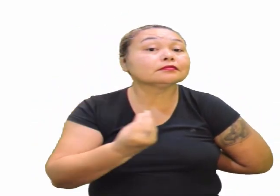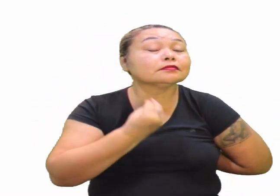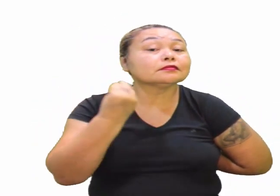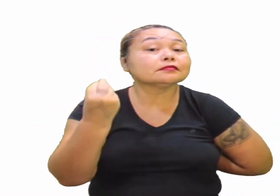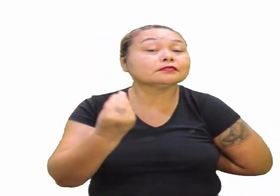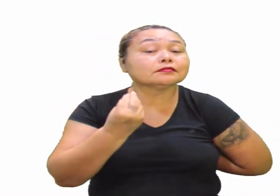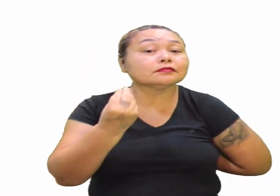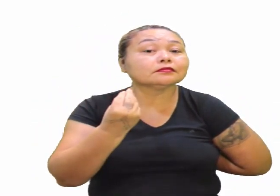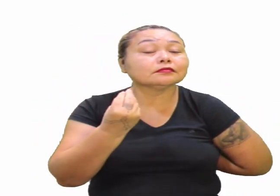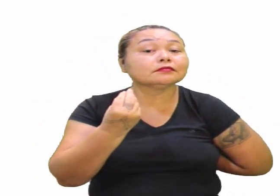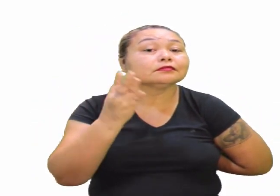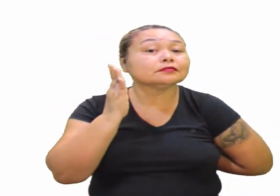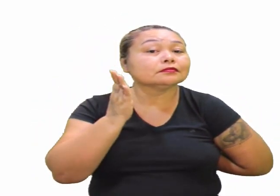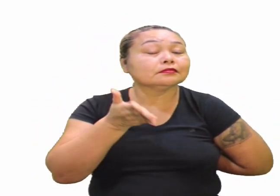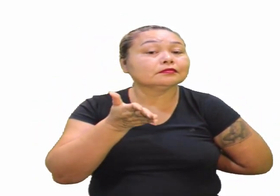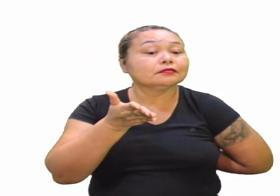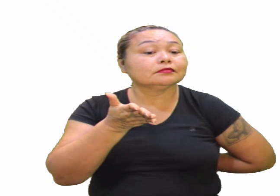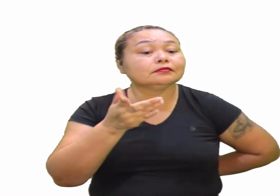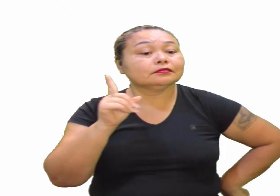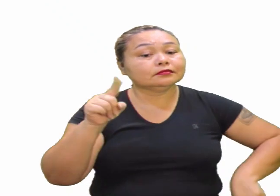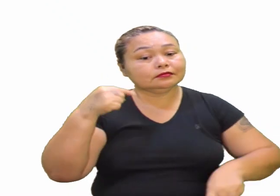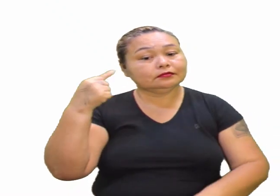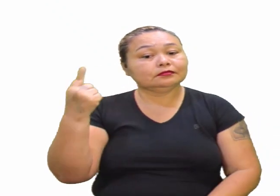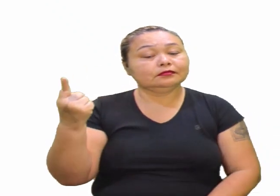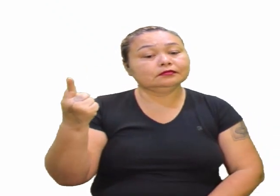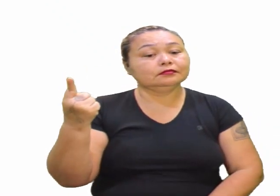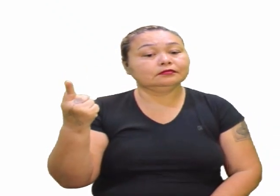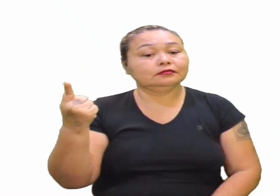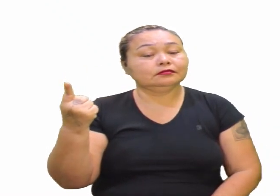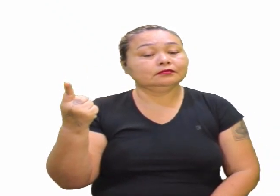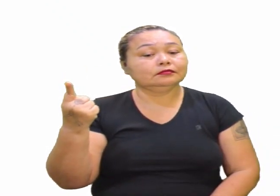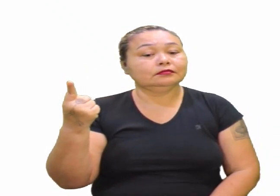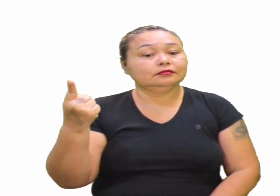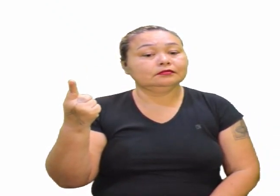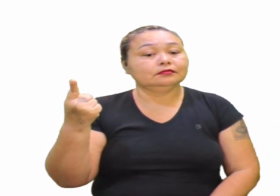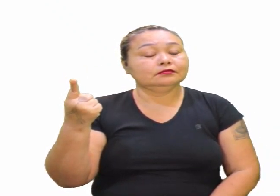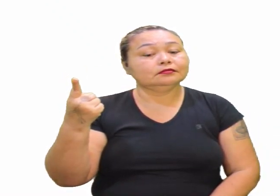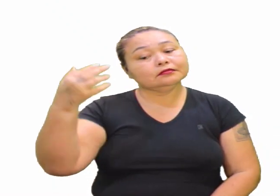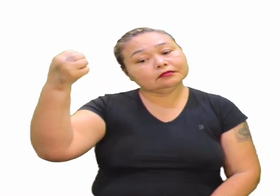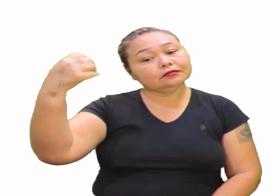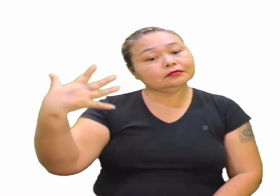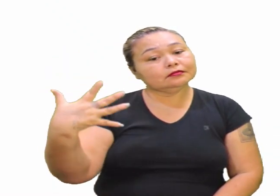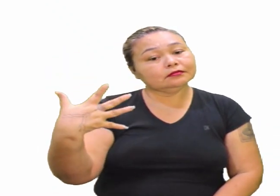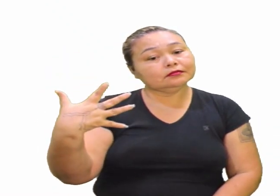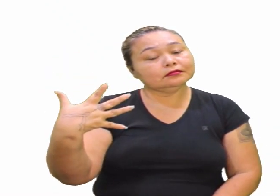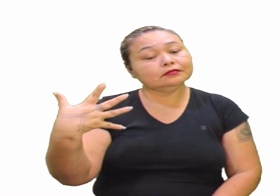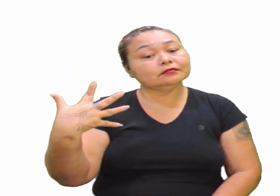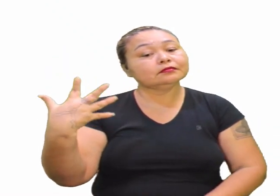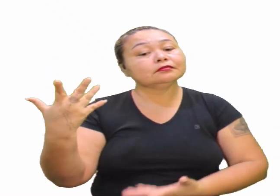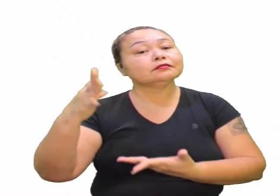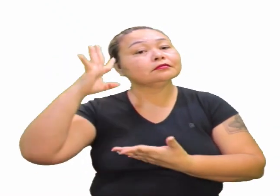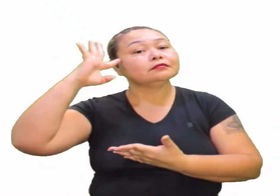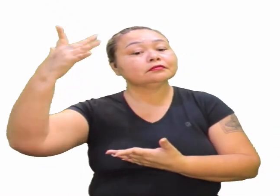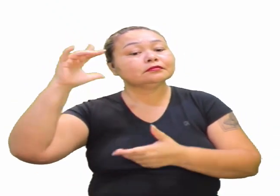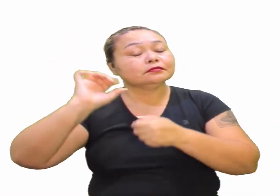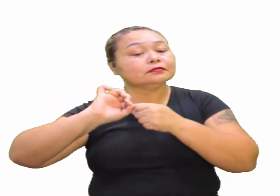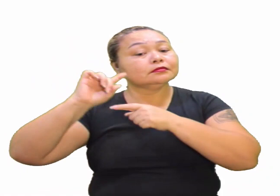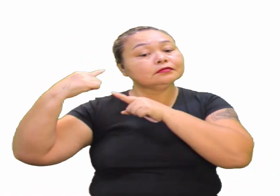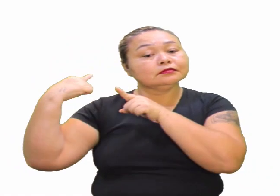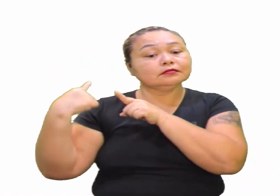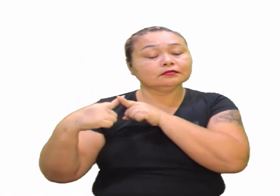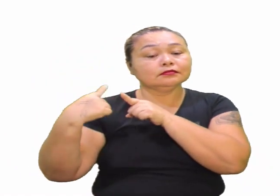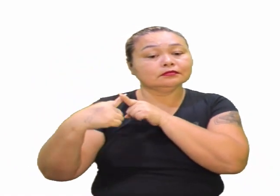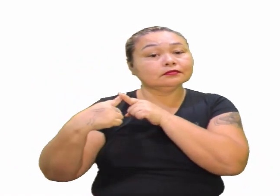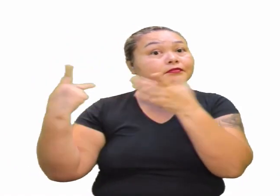como. Já nesse aqui, ó, nos explica que a teoria, por que